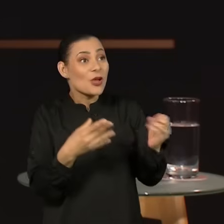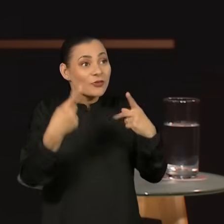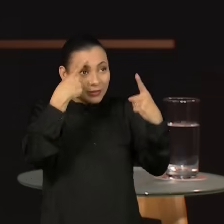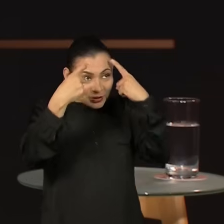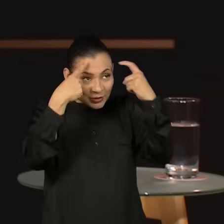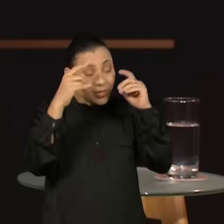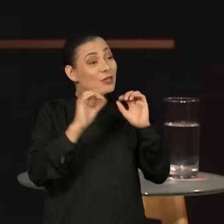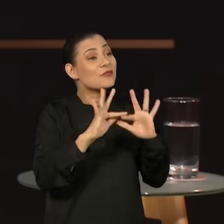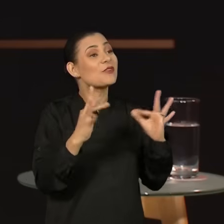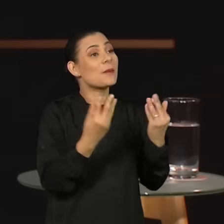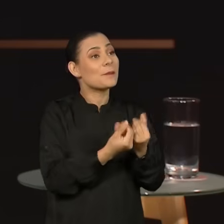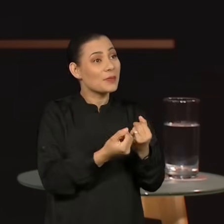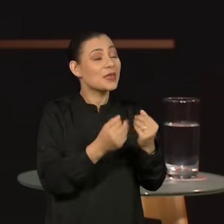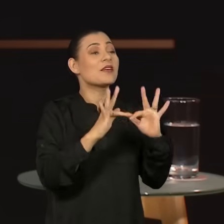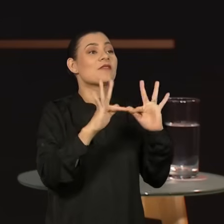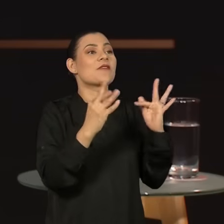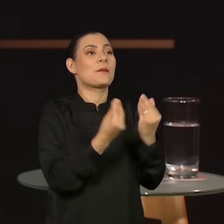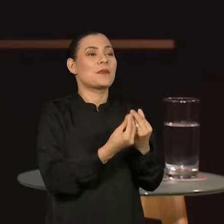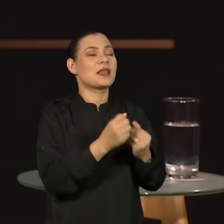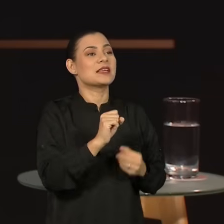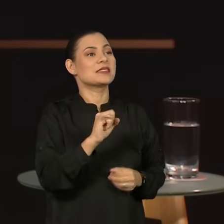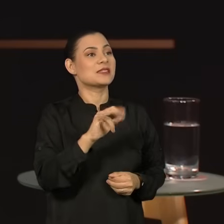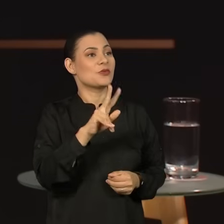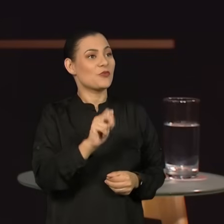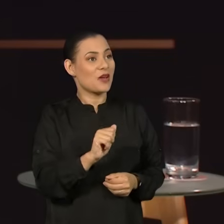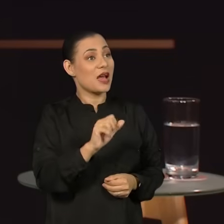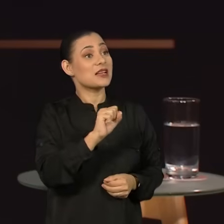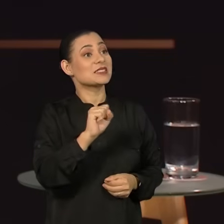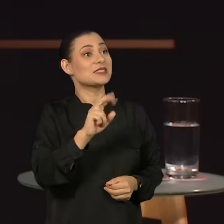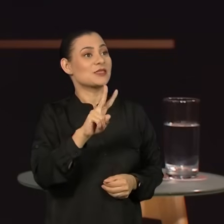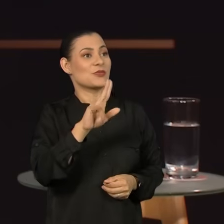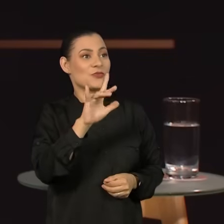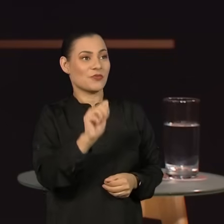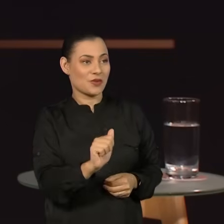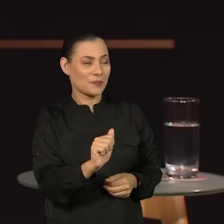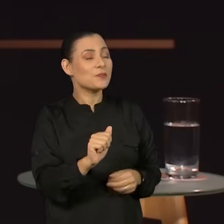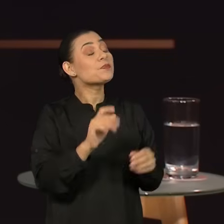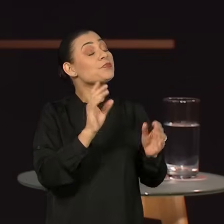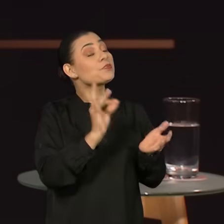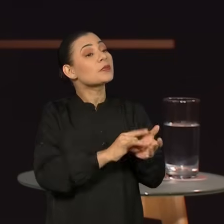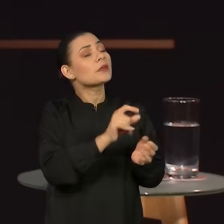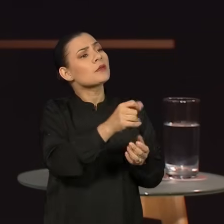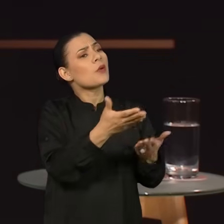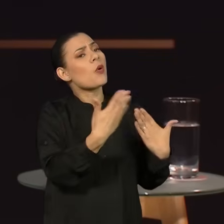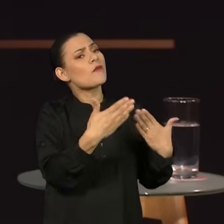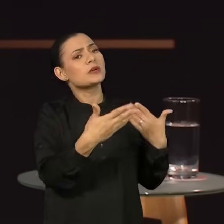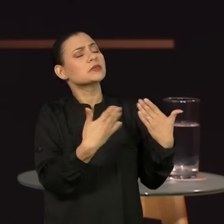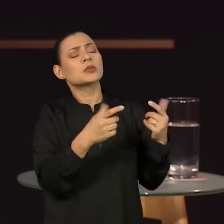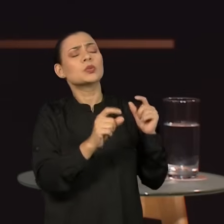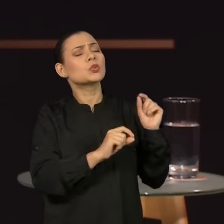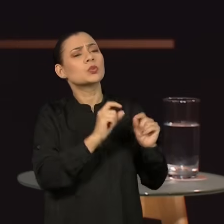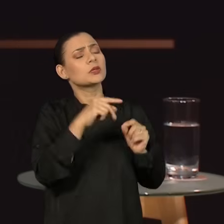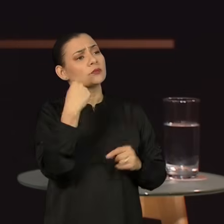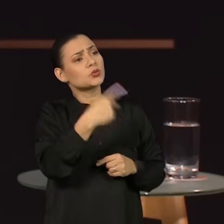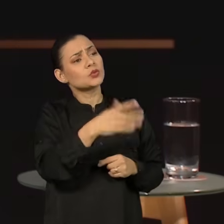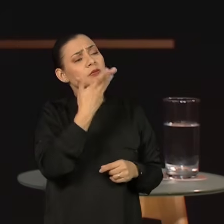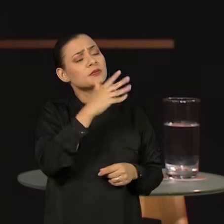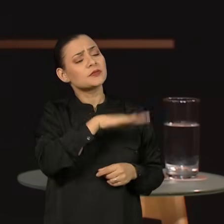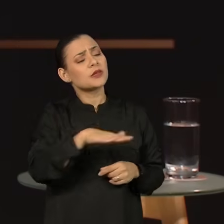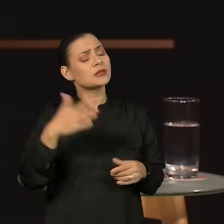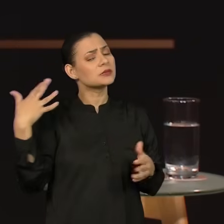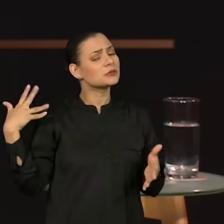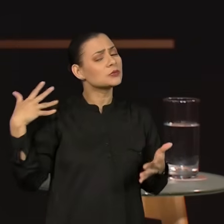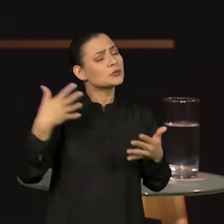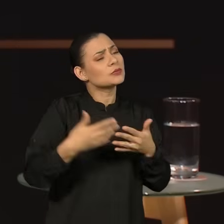da família Silva e Silva. A gente vai falar sobre isso no decorrer do programa. Tá bom. Mas eu queria conversar primeiro sobre a sua infância,